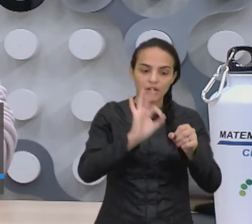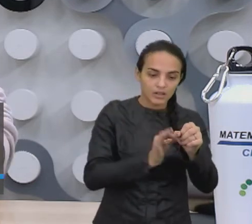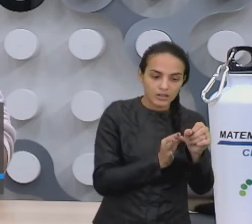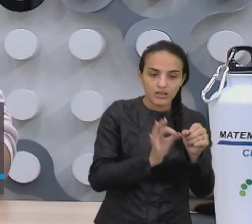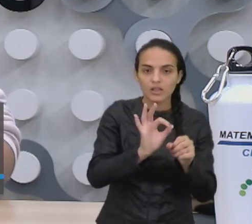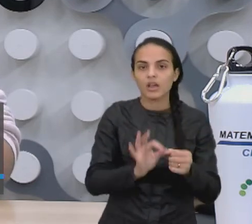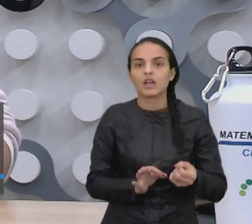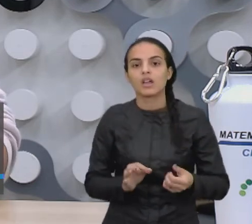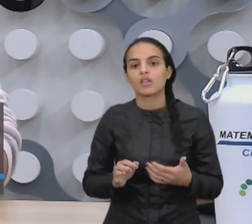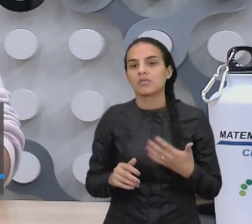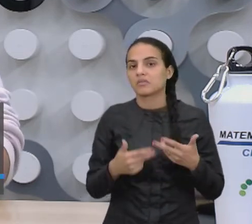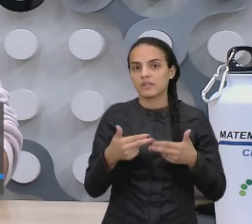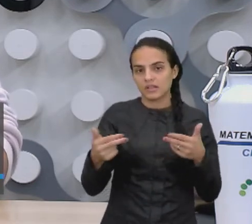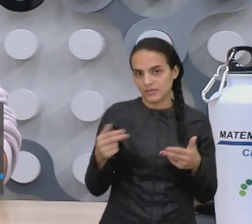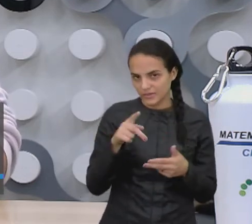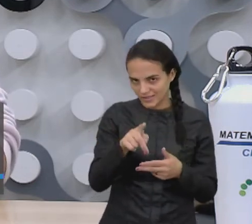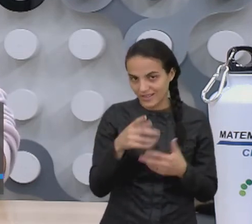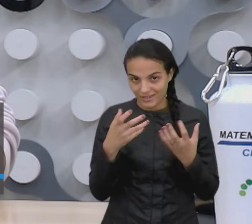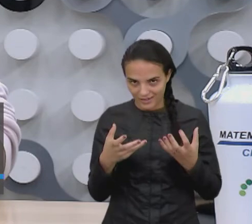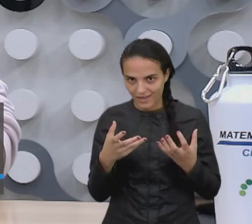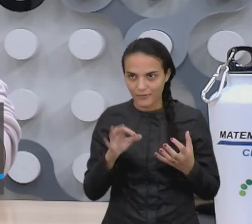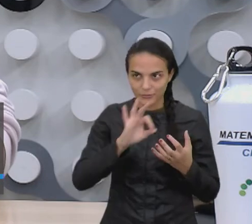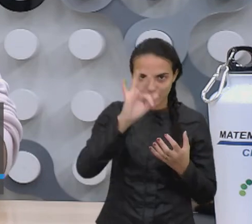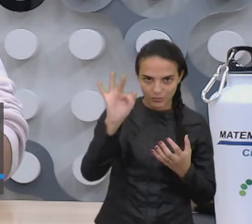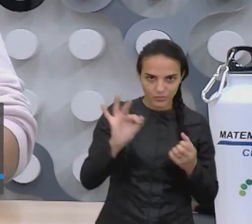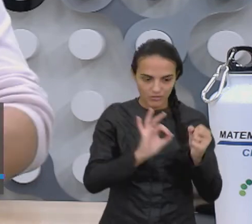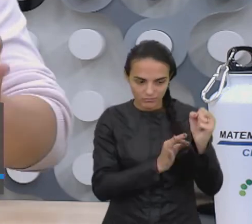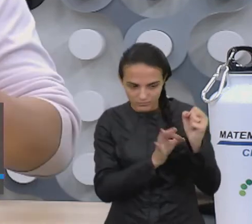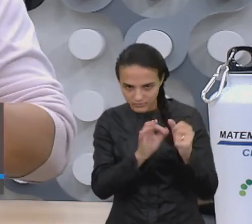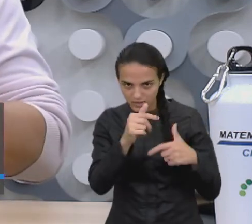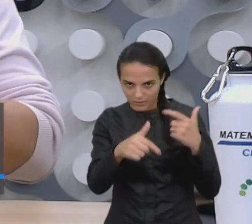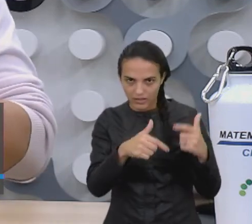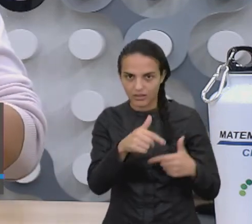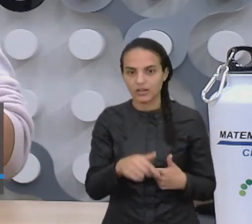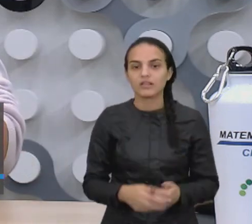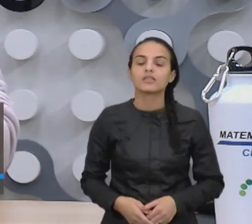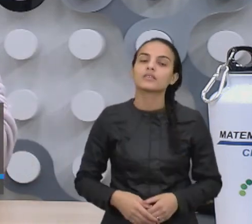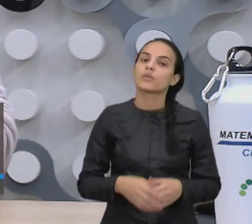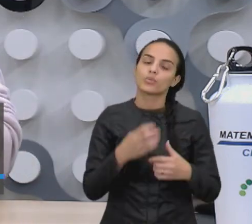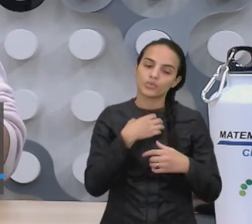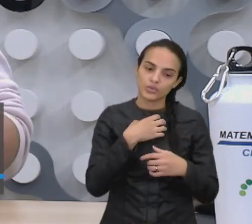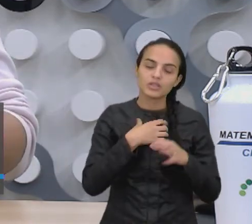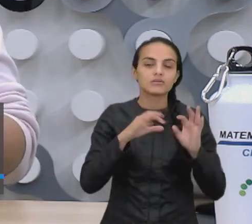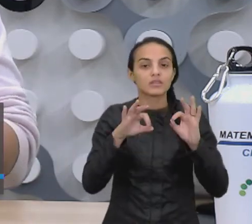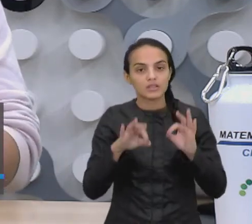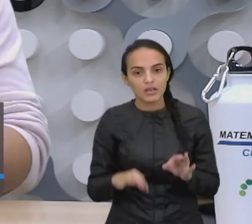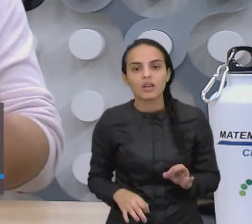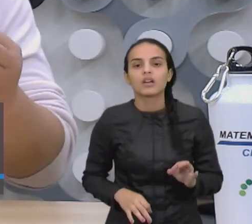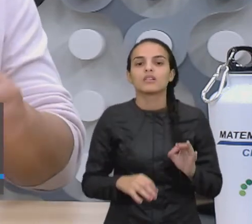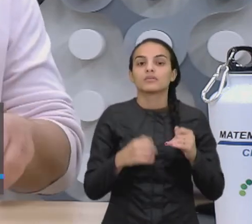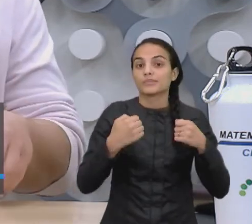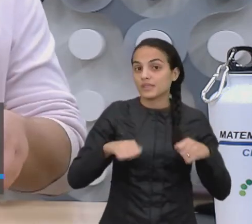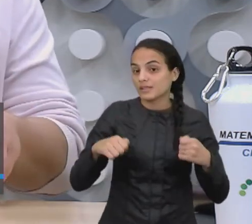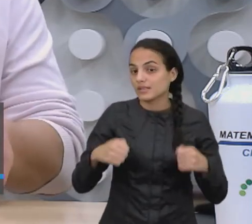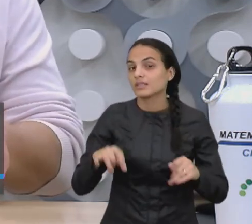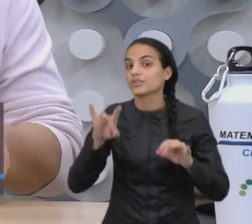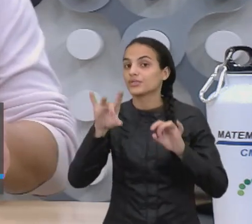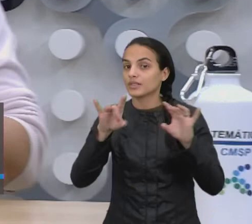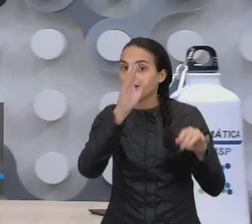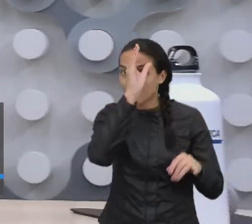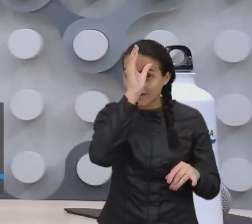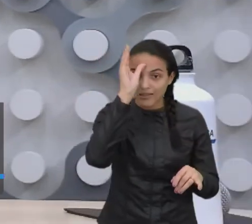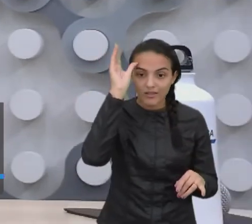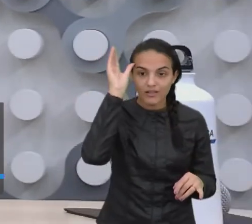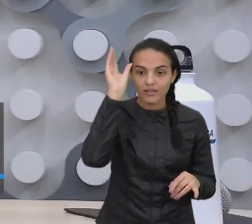engenheiro, se você sonha com esse projeto de vida, tá dando o jeito para adequar a necessidade do cliente,